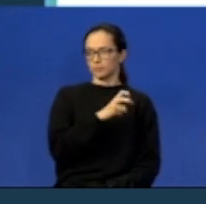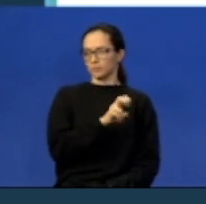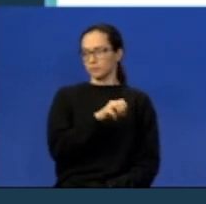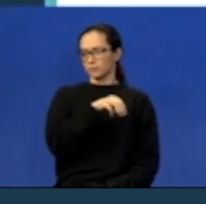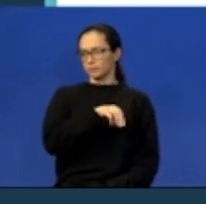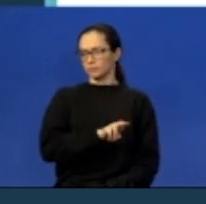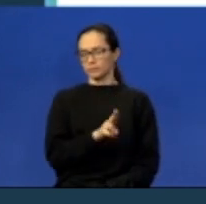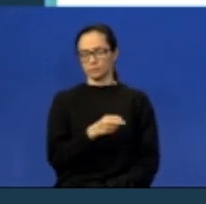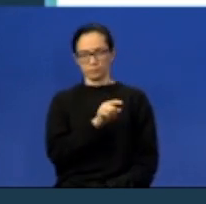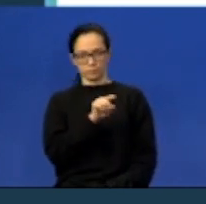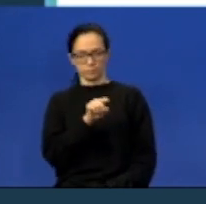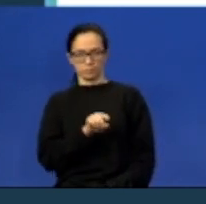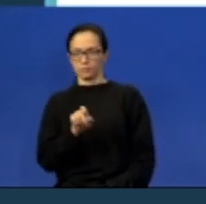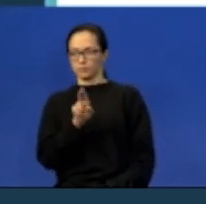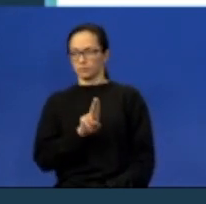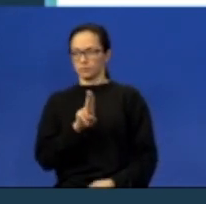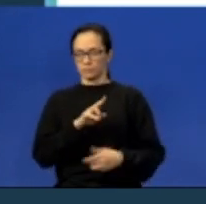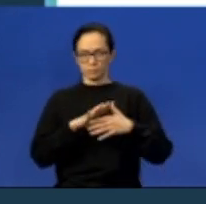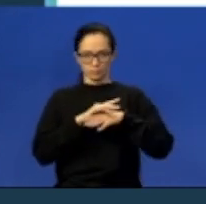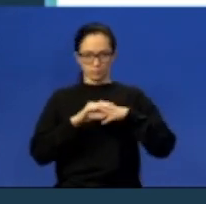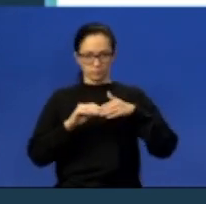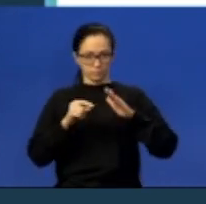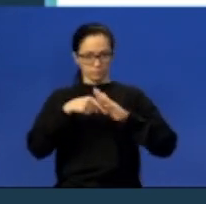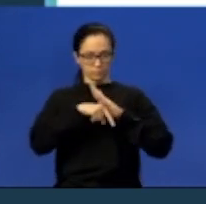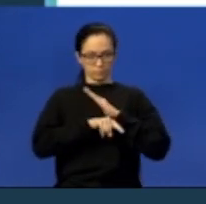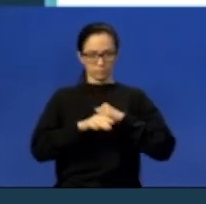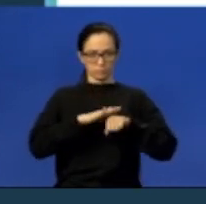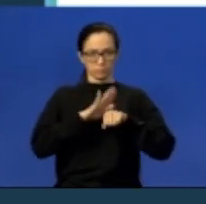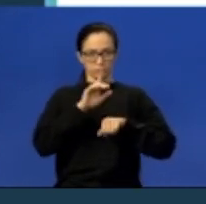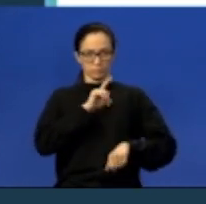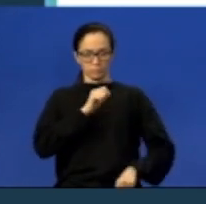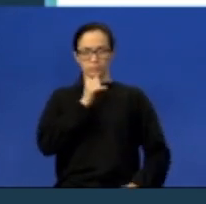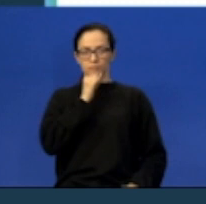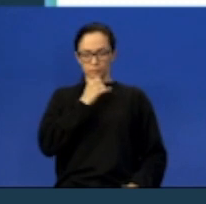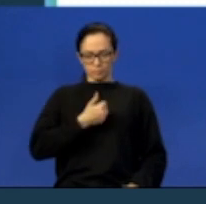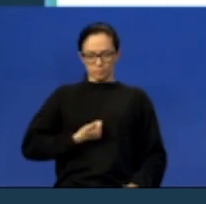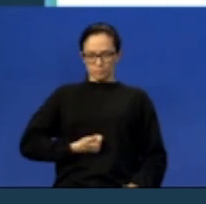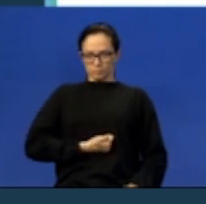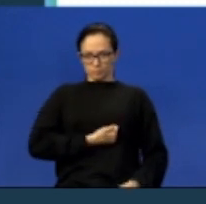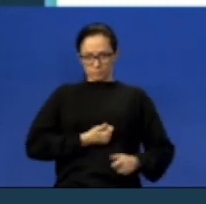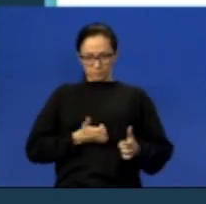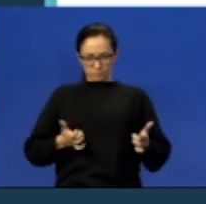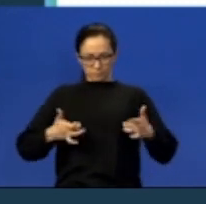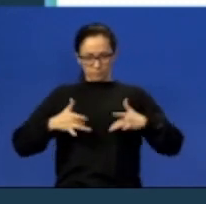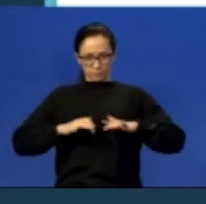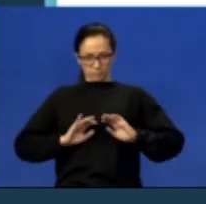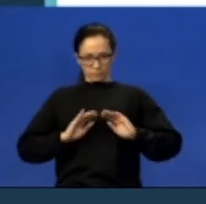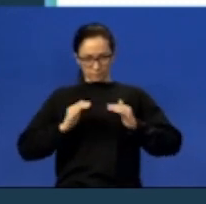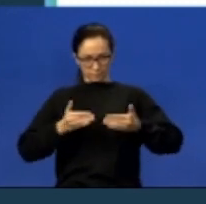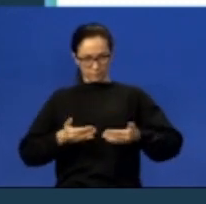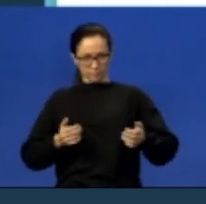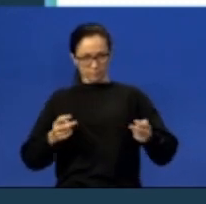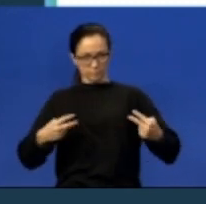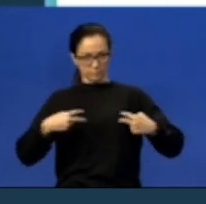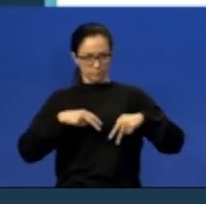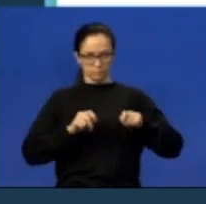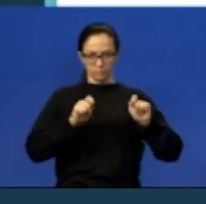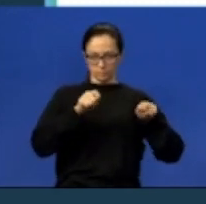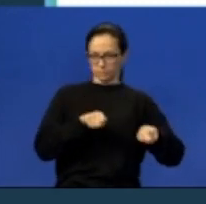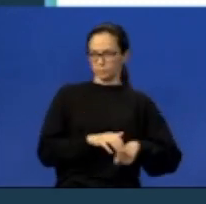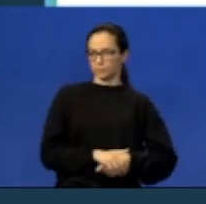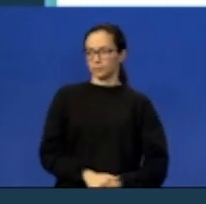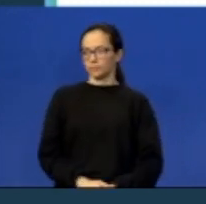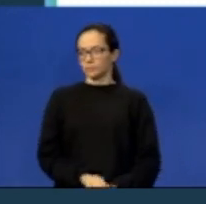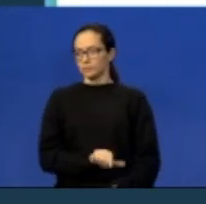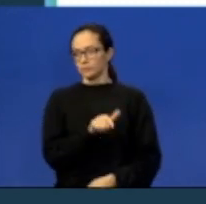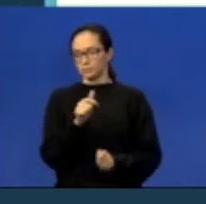usados principalmente para avaliação de tecidos profundos, como o abdômen e o útero. E os transdutores maiores, em torno de